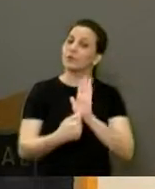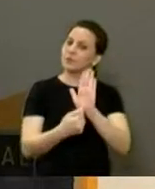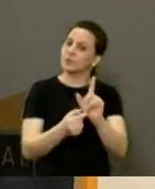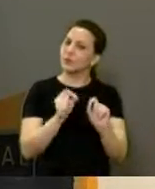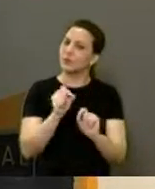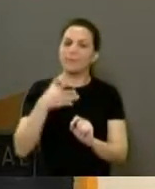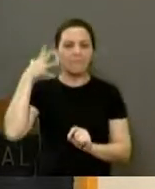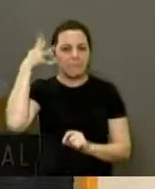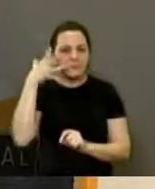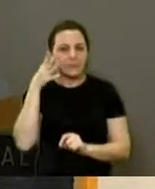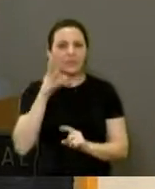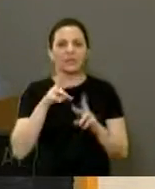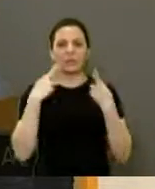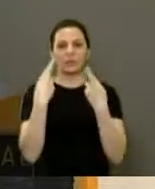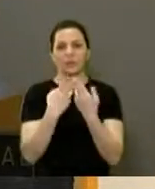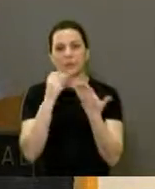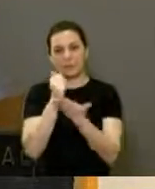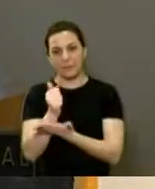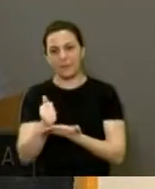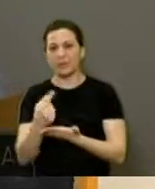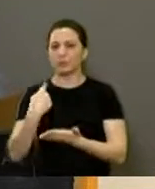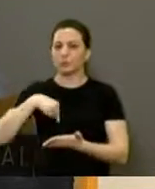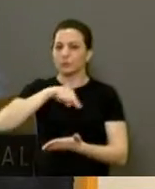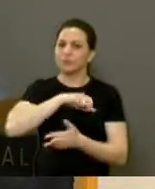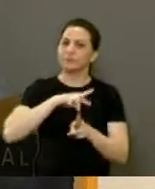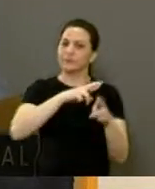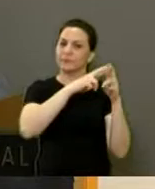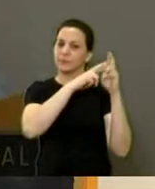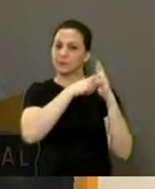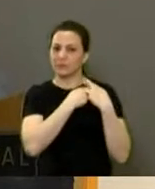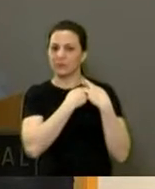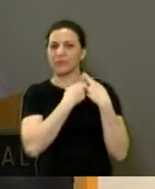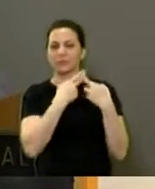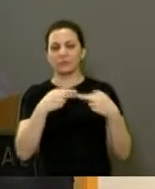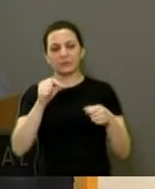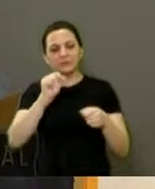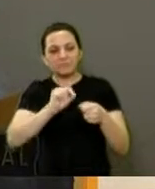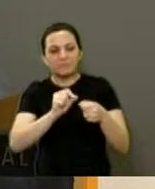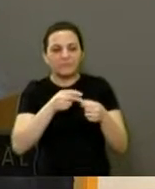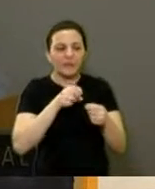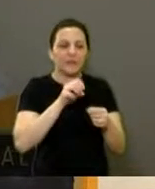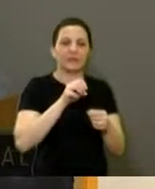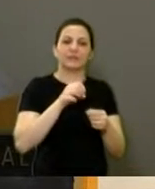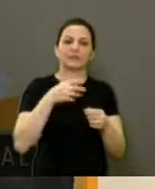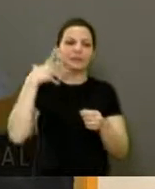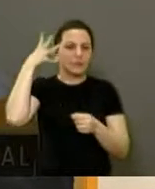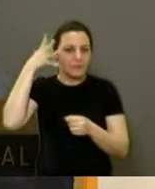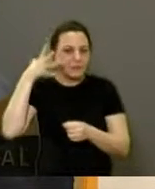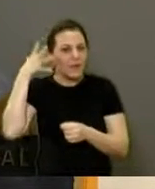Eu acho que todos aqui somos responsáveis por aquilo que a gente faz e por aquilo que a gente fala.